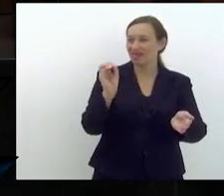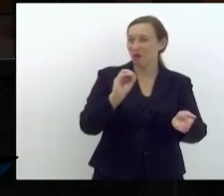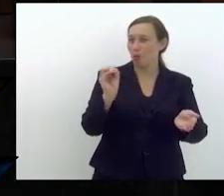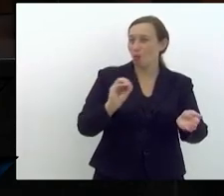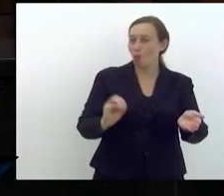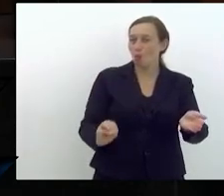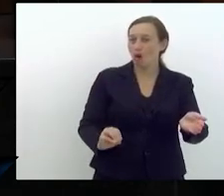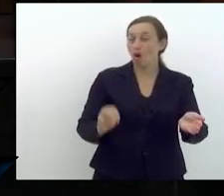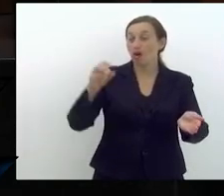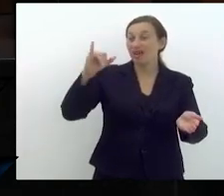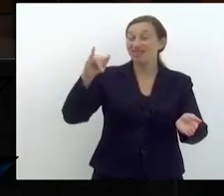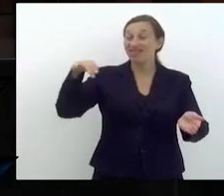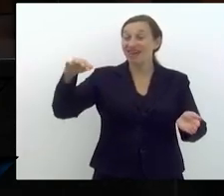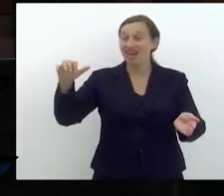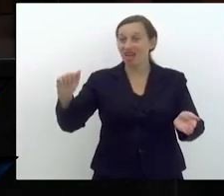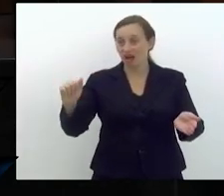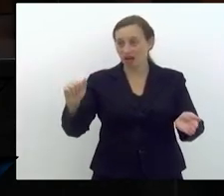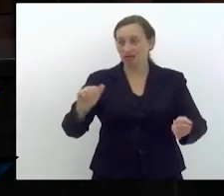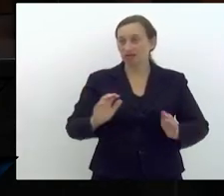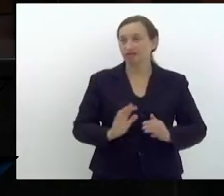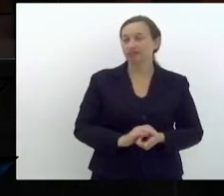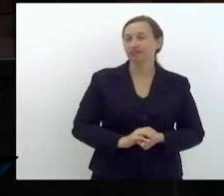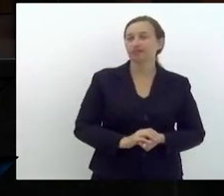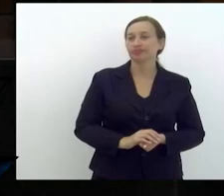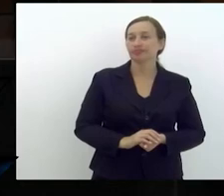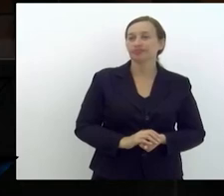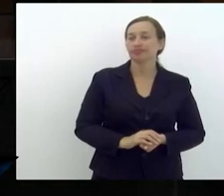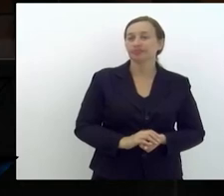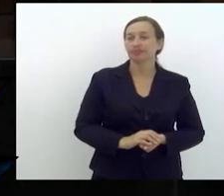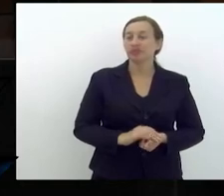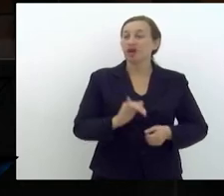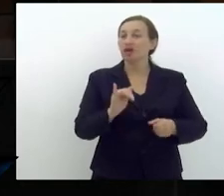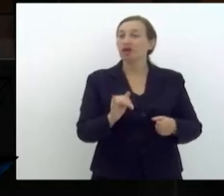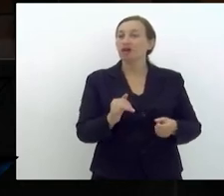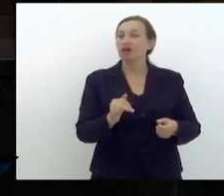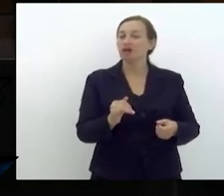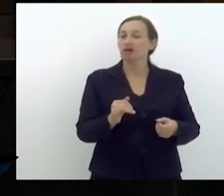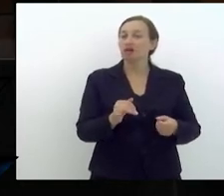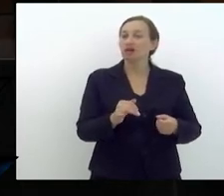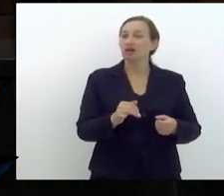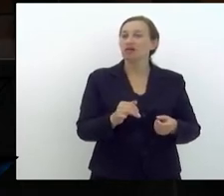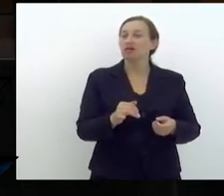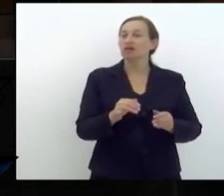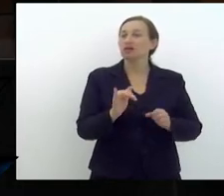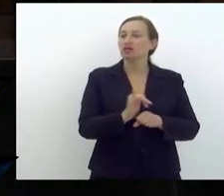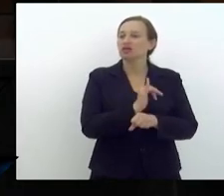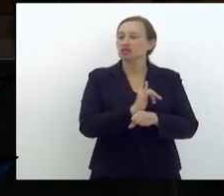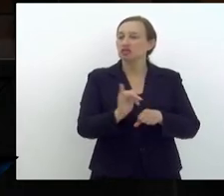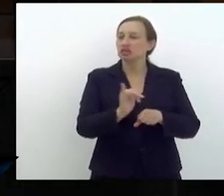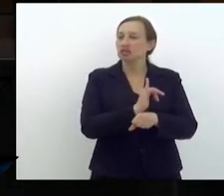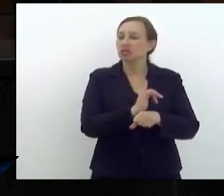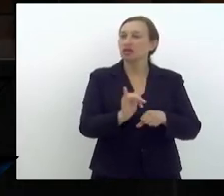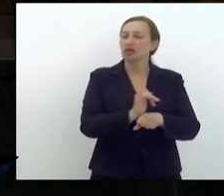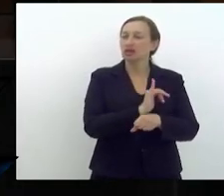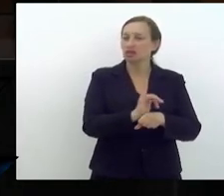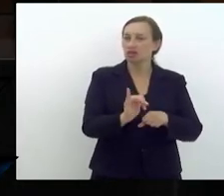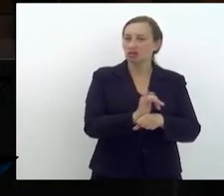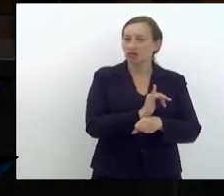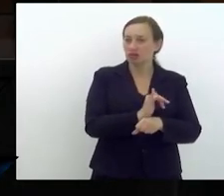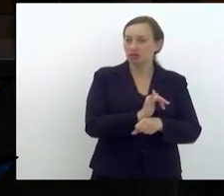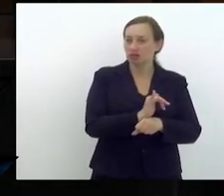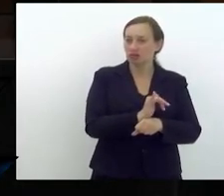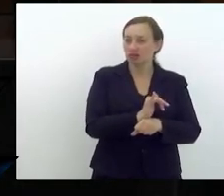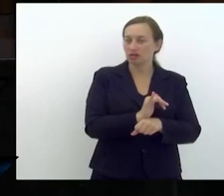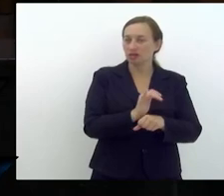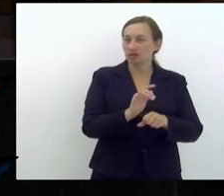para tomar as possíveis medidas paliativas só veio ter ciência